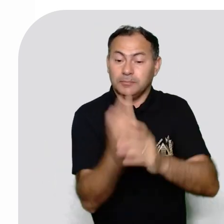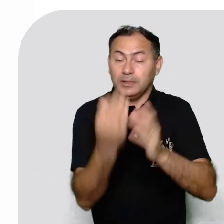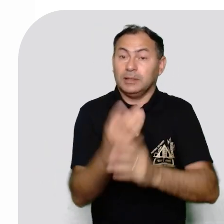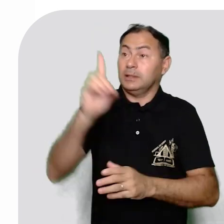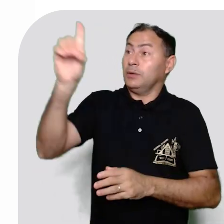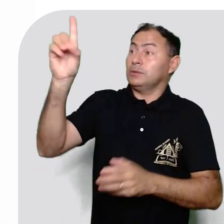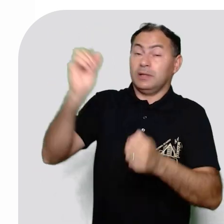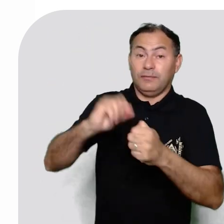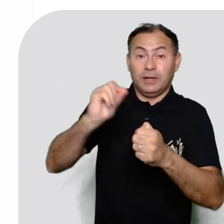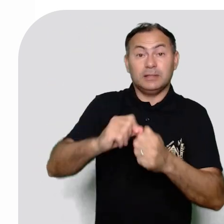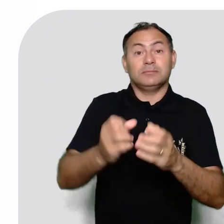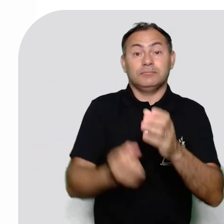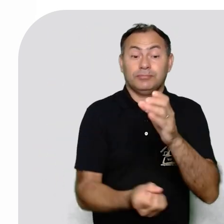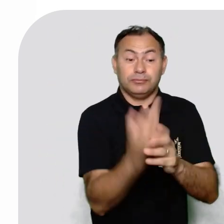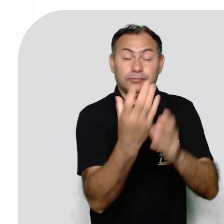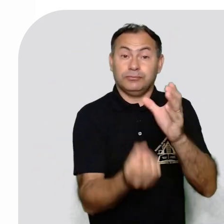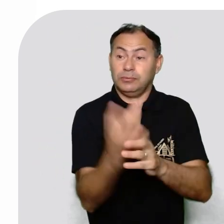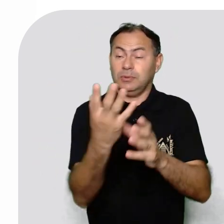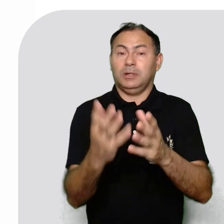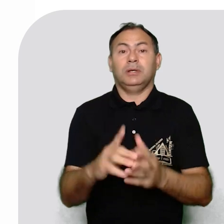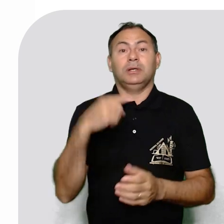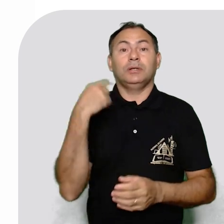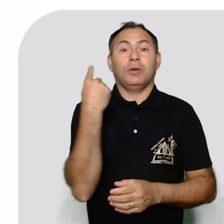Deus, então somos